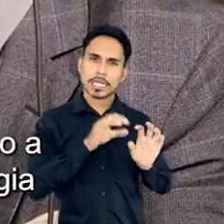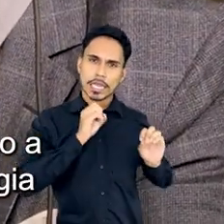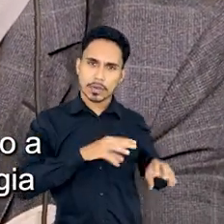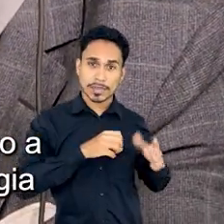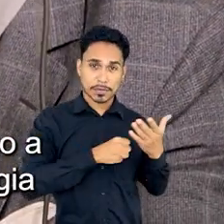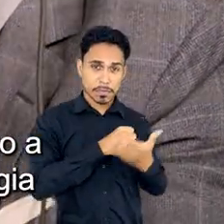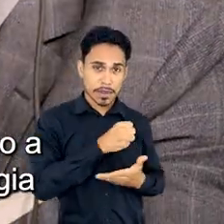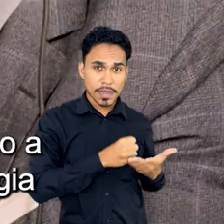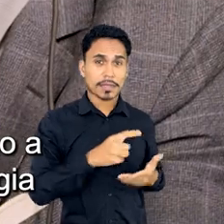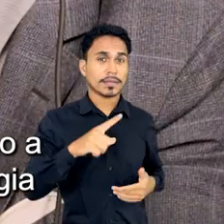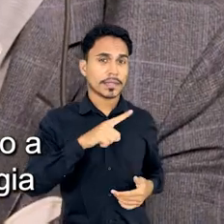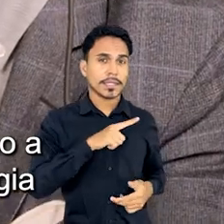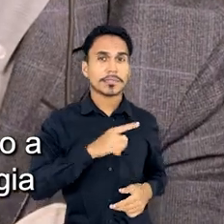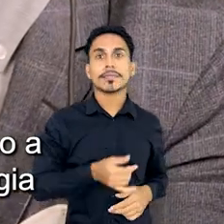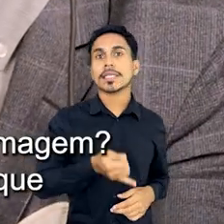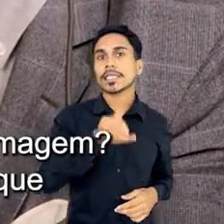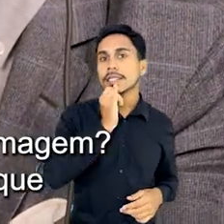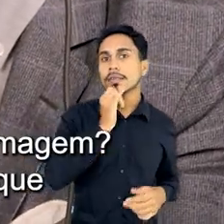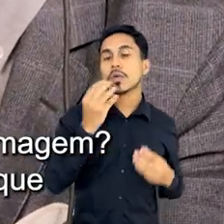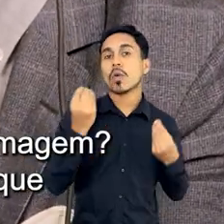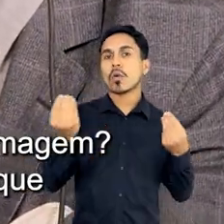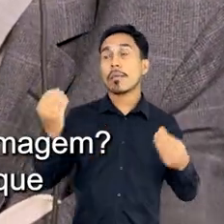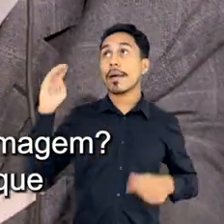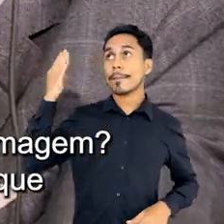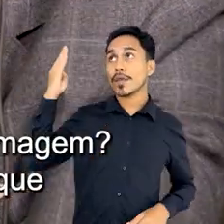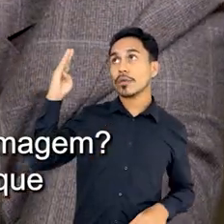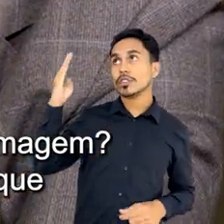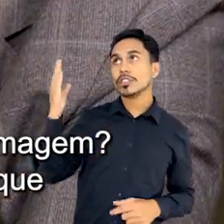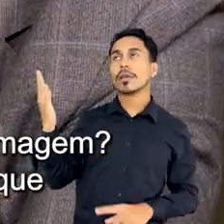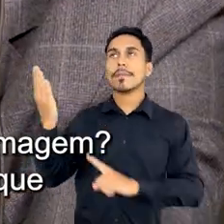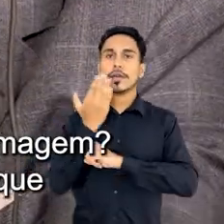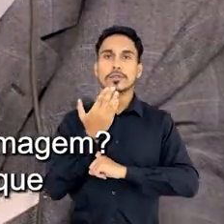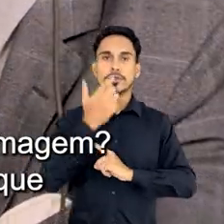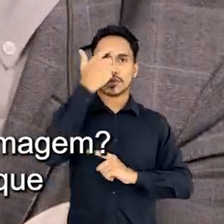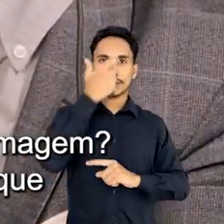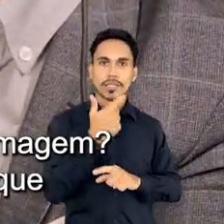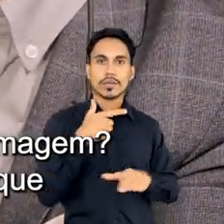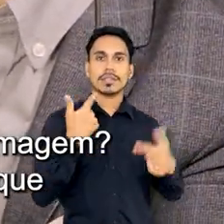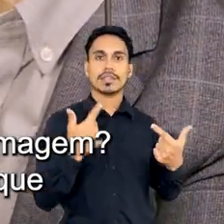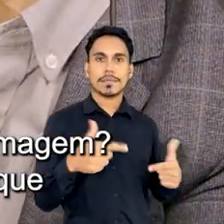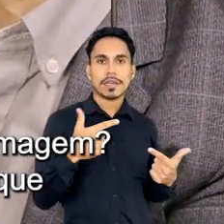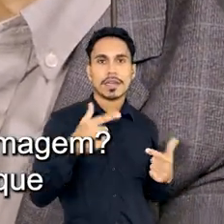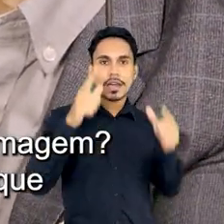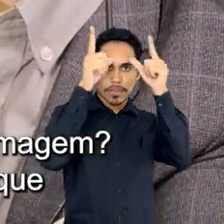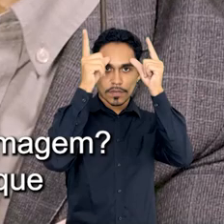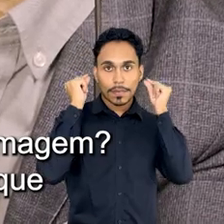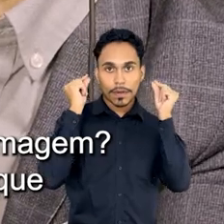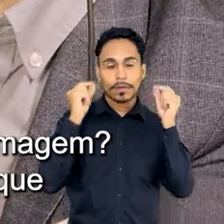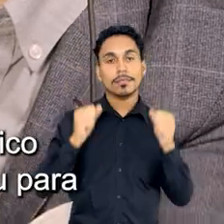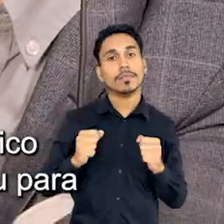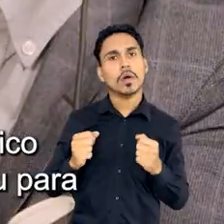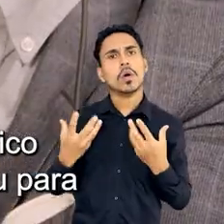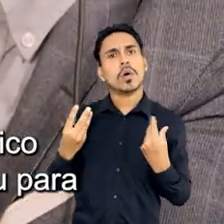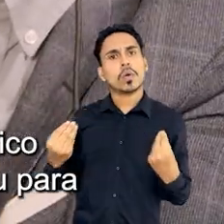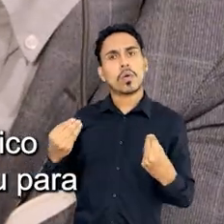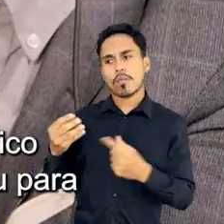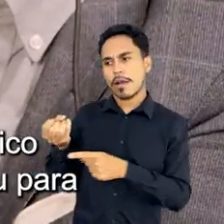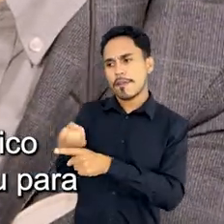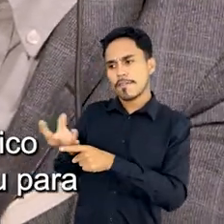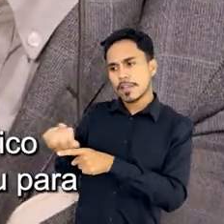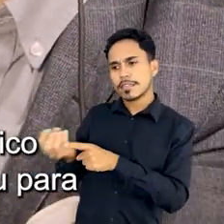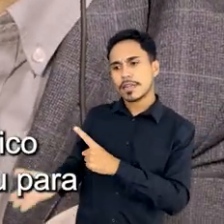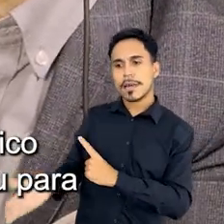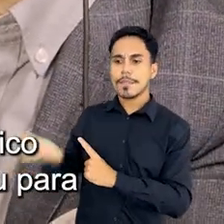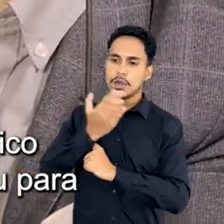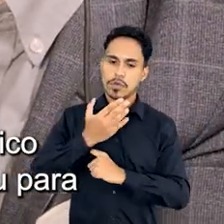a nossa que é por exemplo como é que a Biologia vira capacidade produtiva para um técnica enfermagem como é que a física vira capacidade produtiva que é um conhecimento histórico